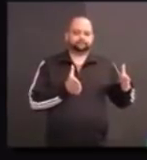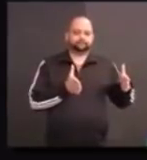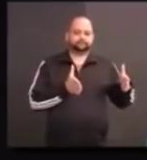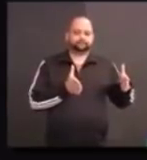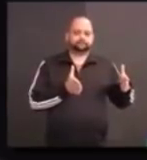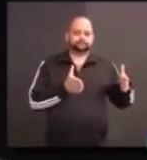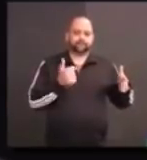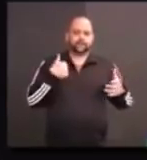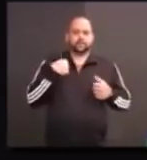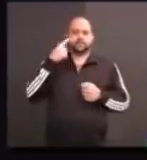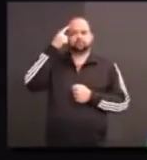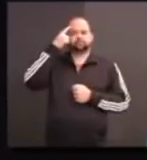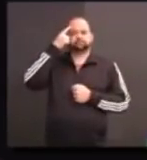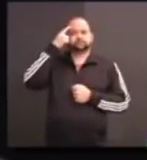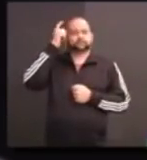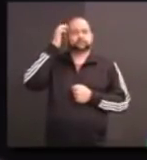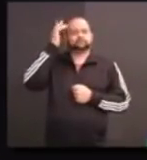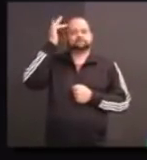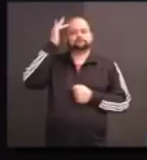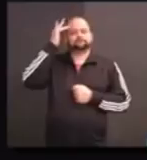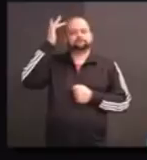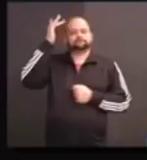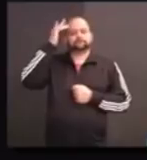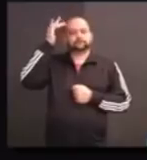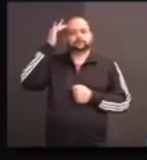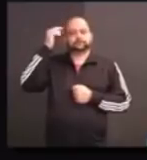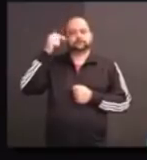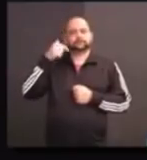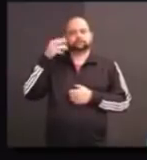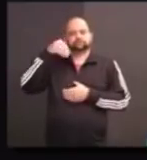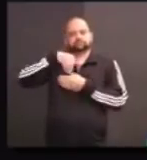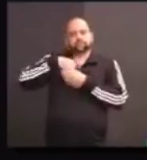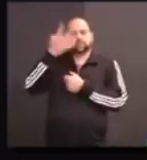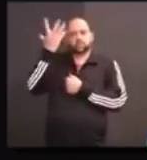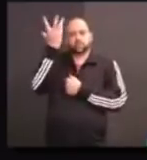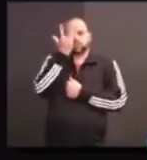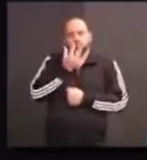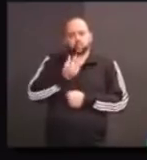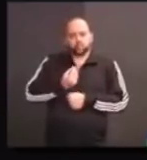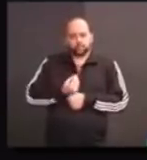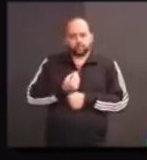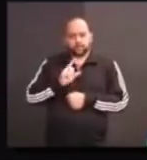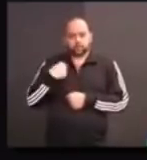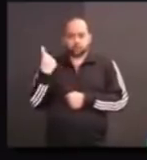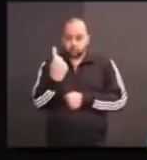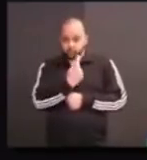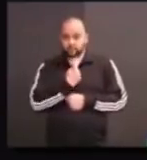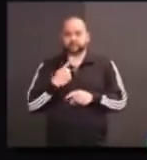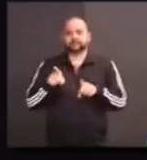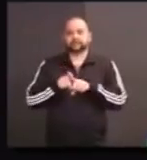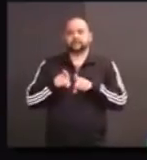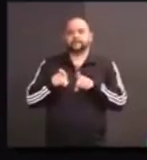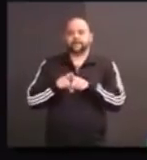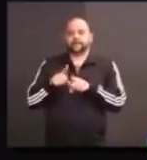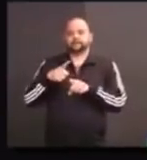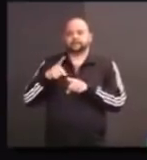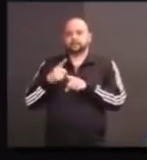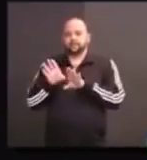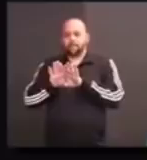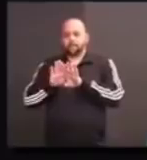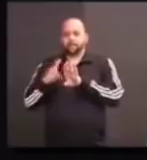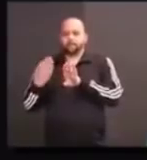E eu estava pensando que no movimento espírita, nós também temos a